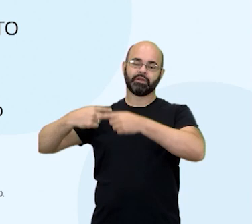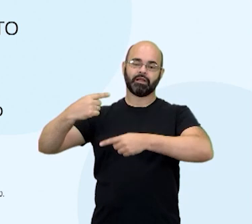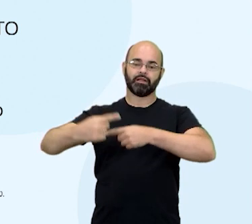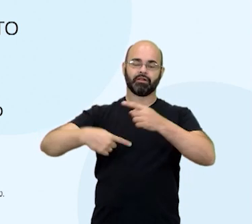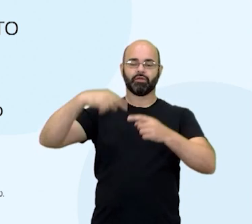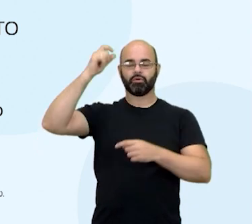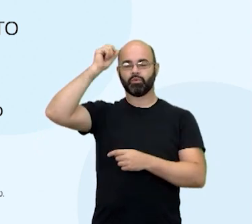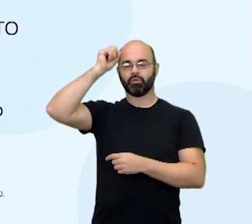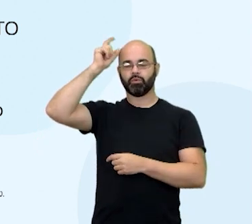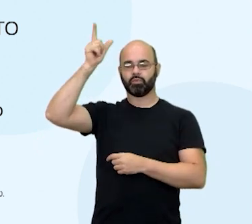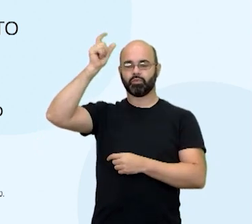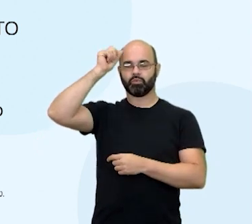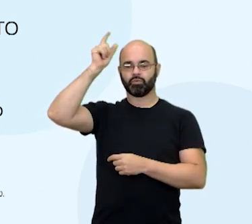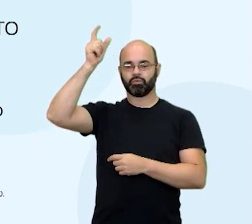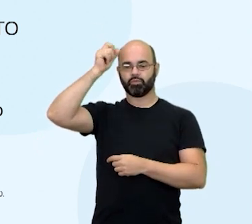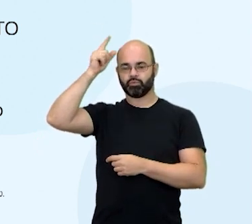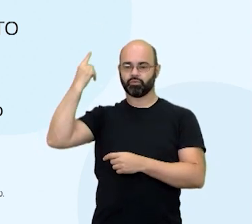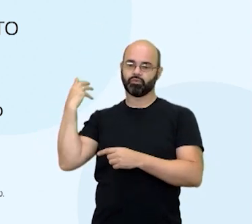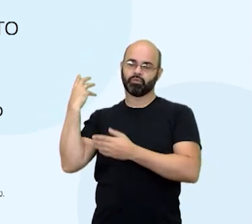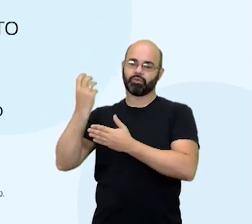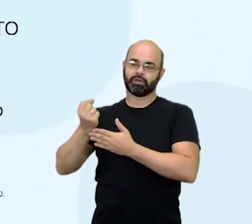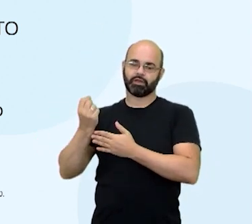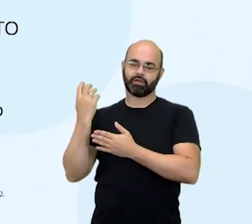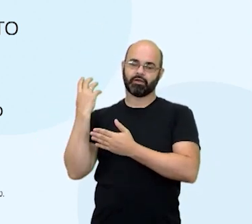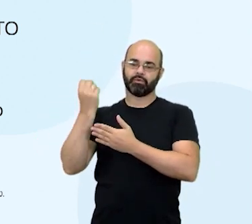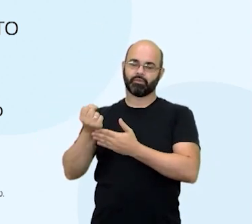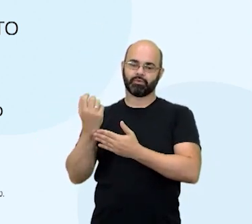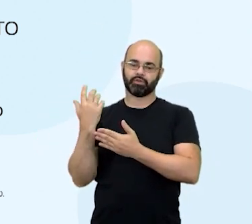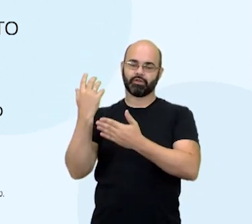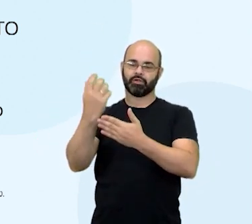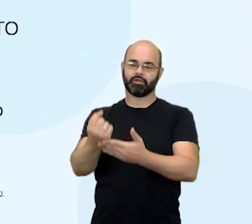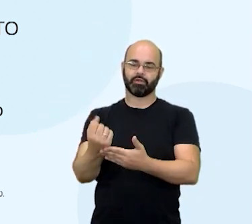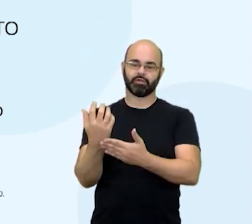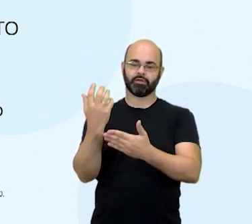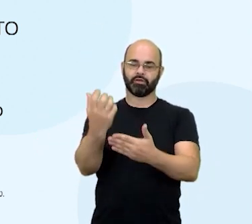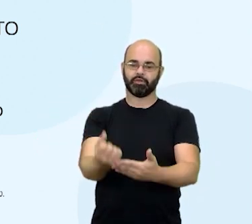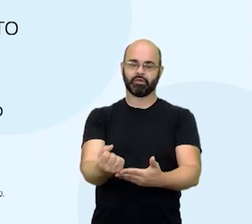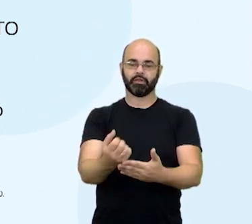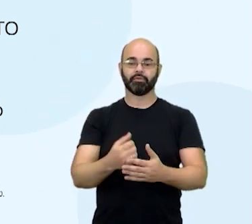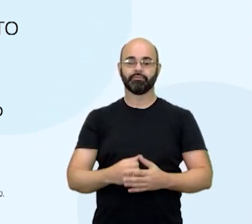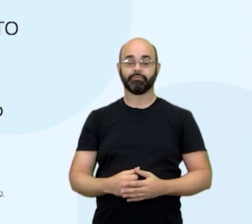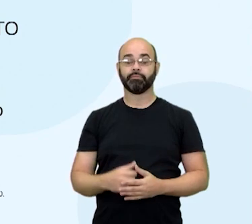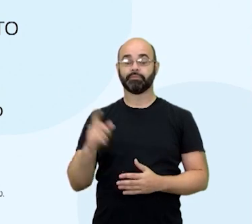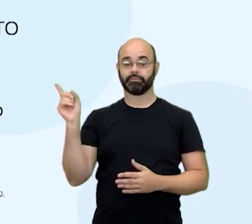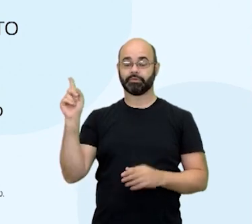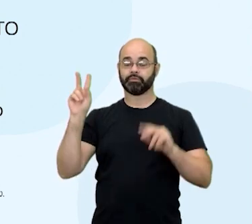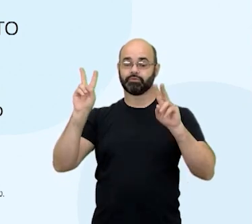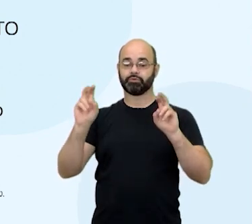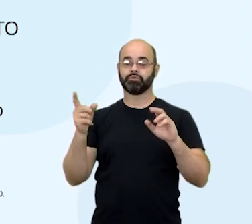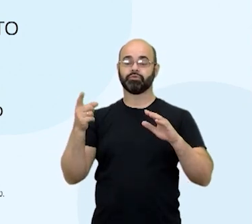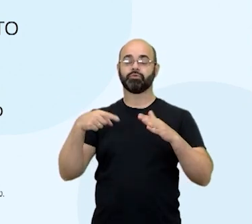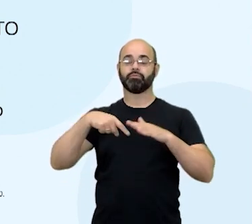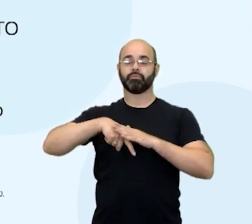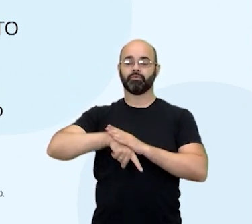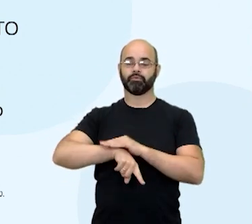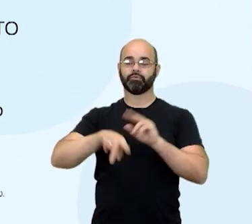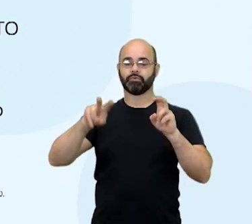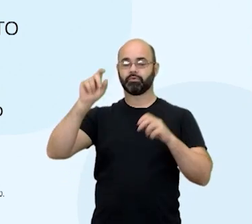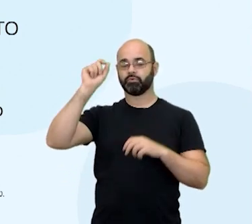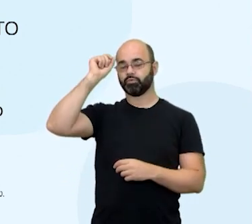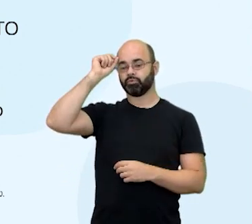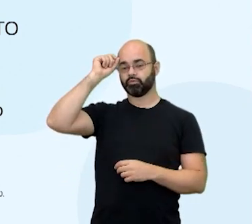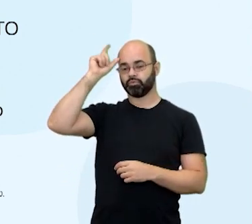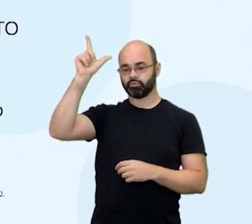A unidade curricular, por sua vez, faz parte do aprofundamento, que é o Cultura